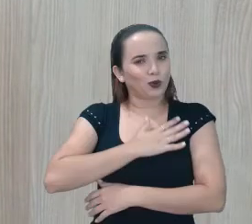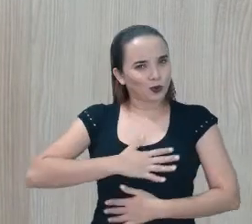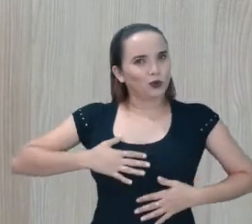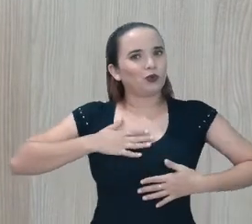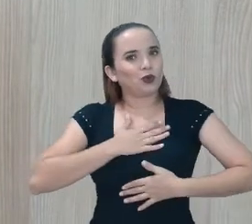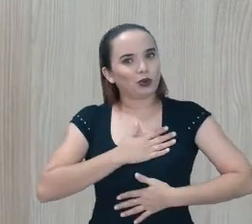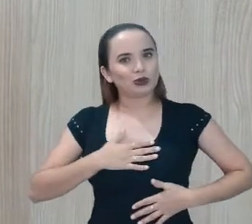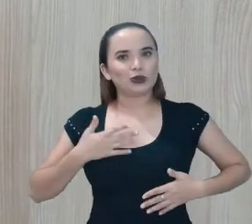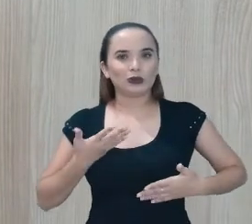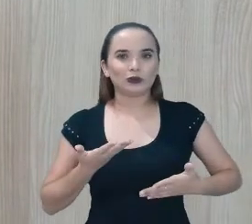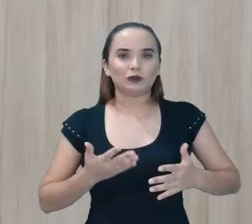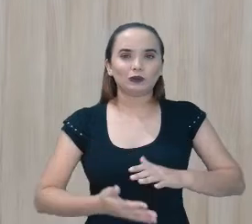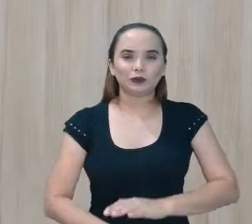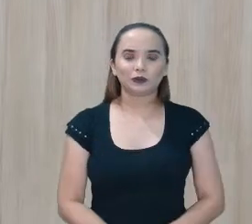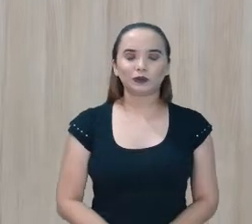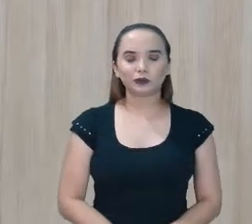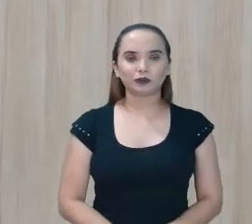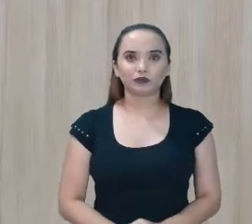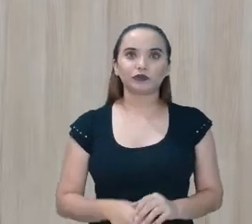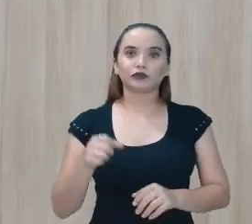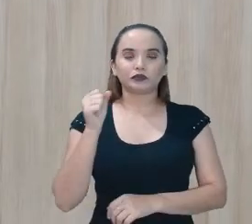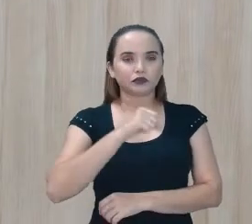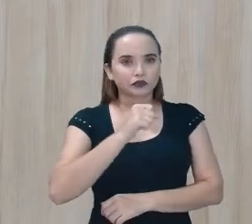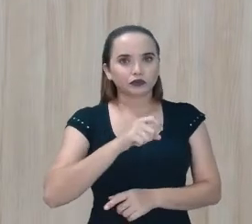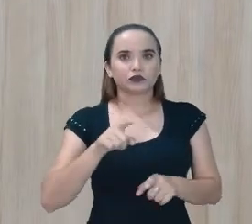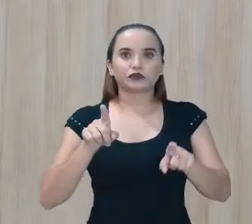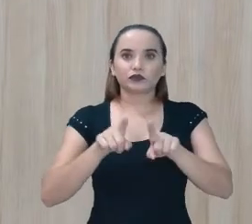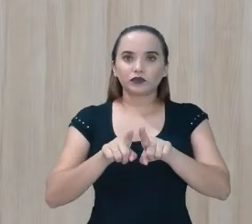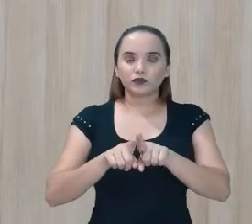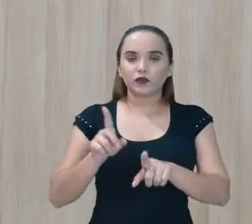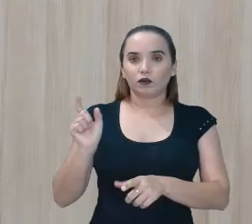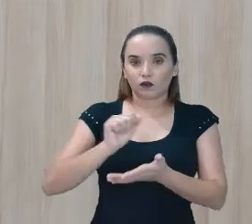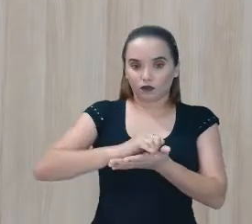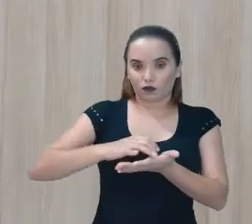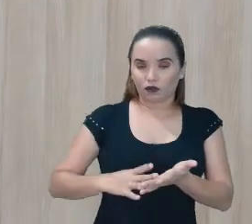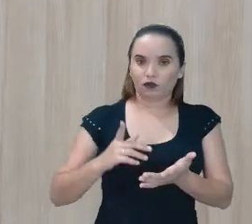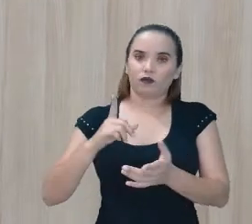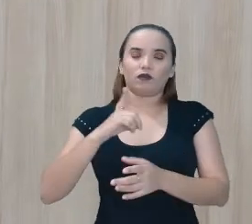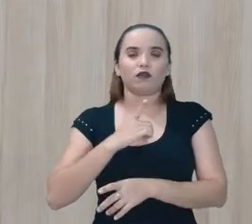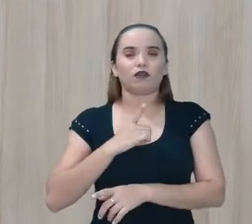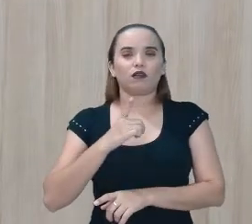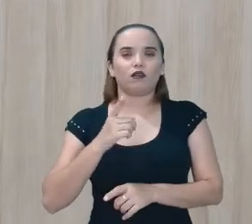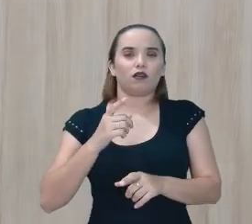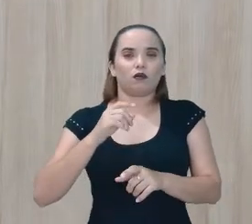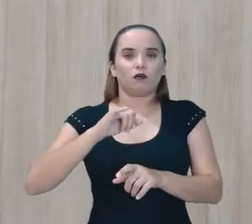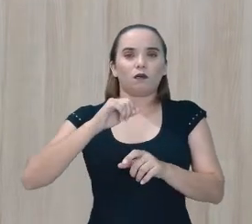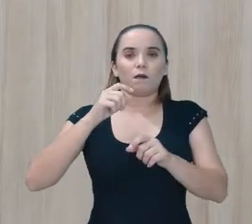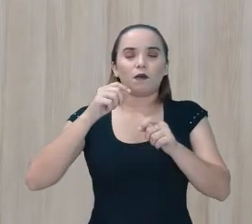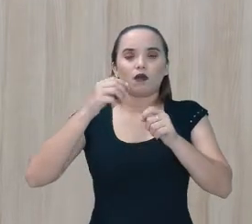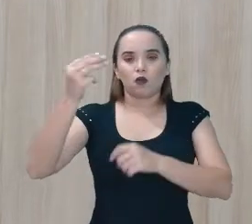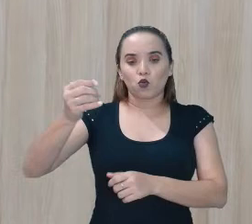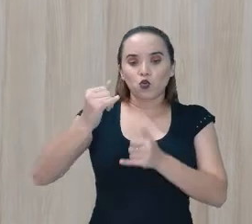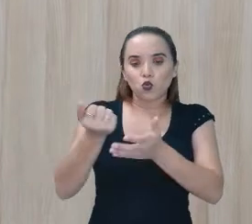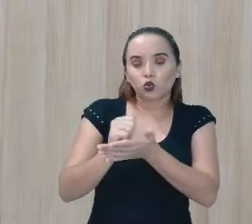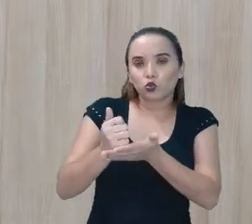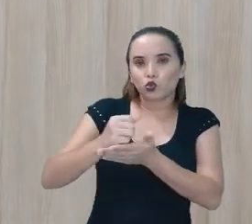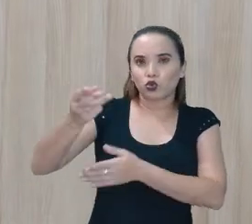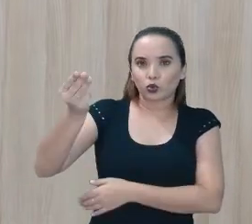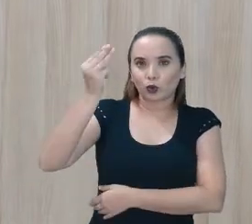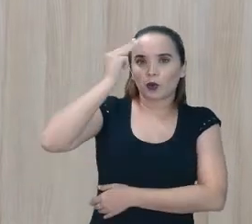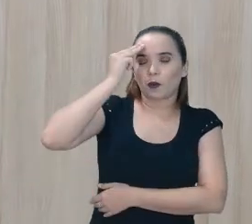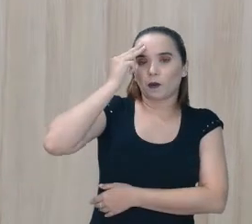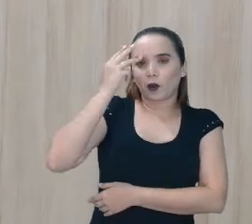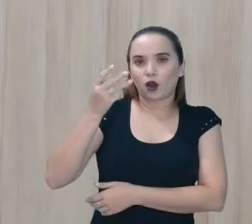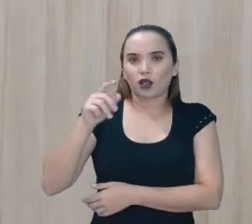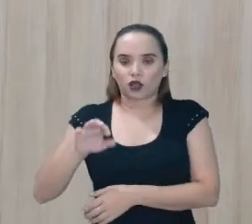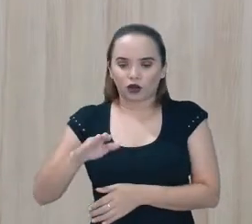prazerosa. Exatamente. E essa atividade dá condições até do jogo da memória, ele relacionar.